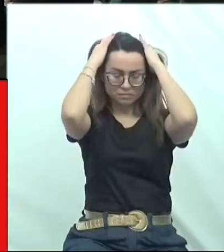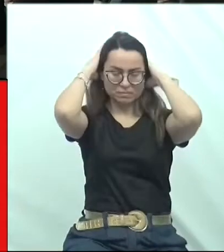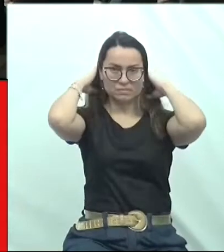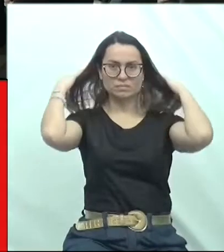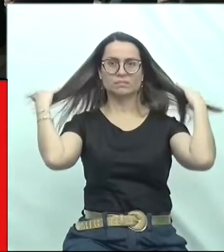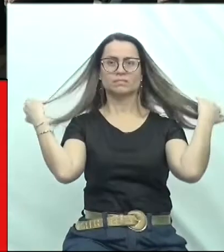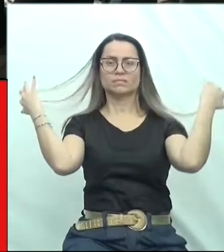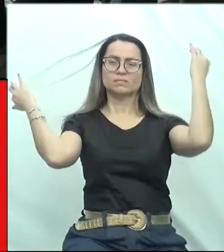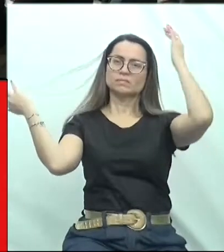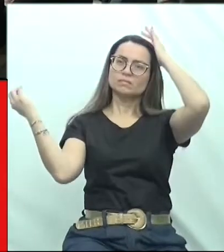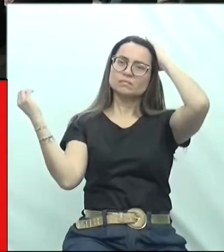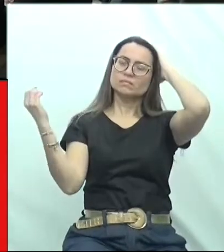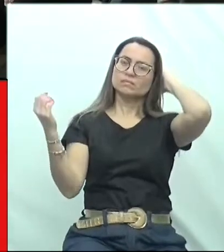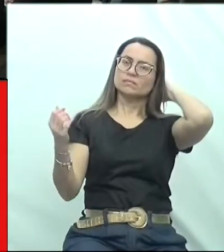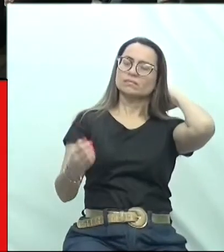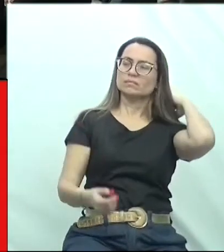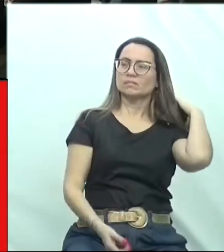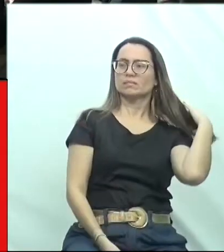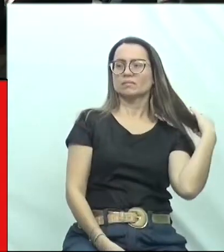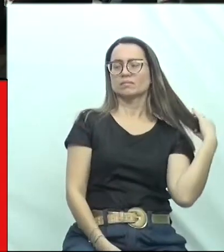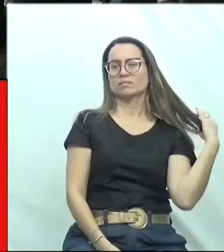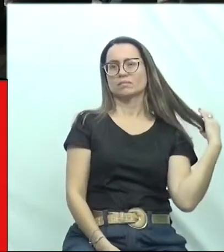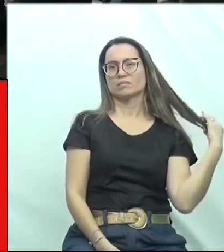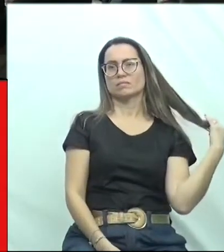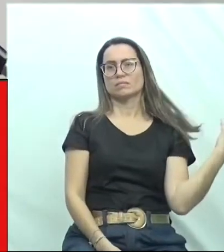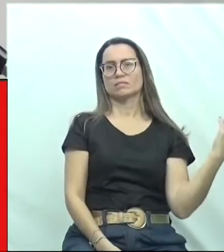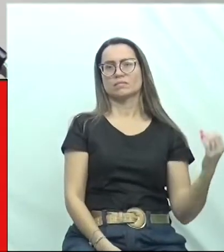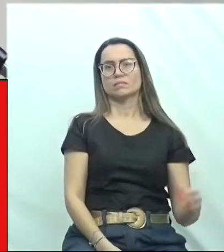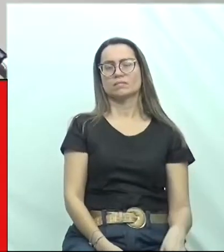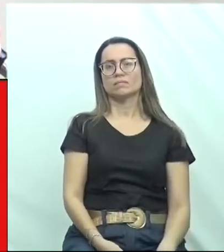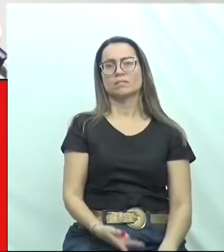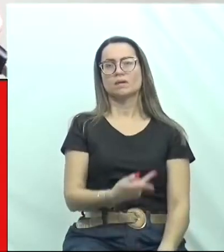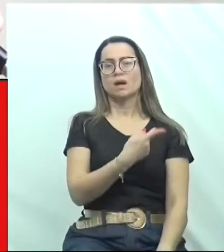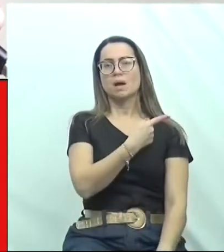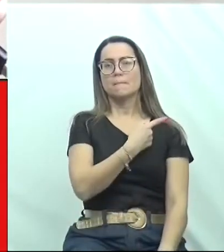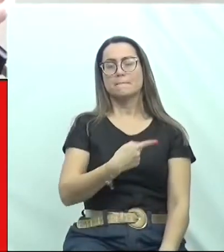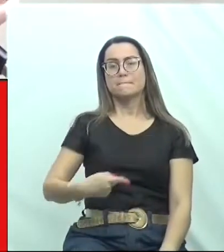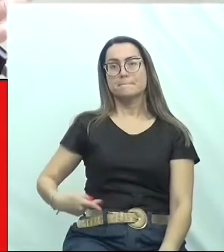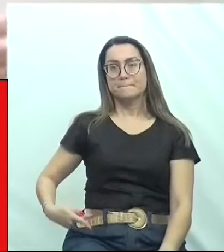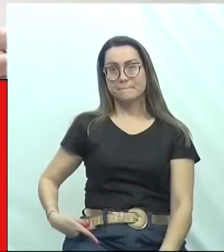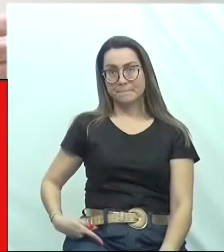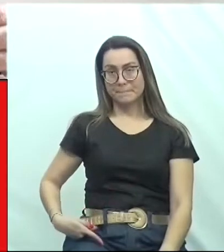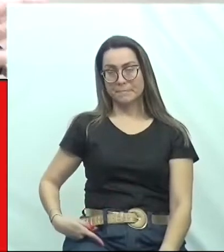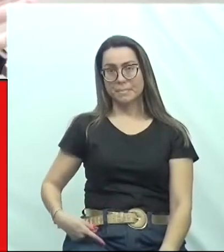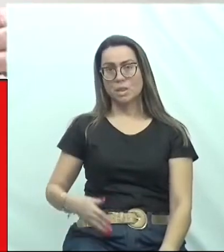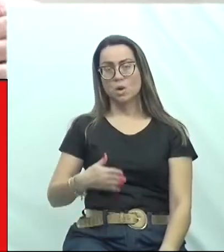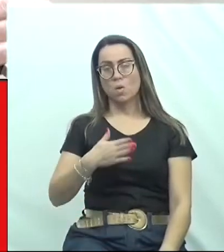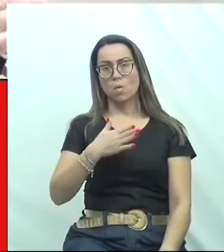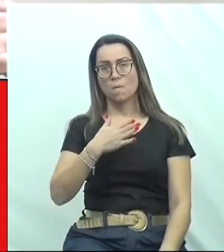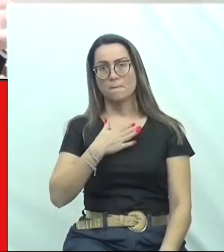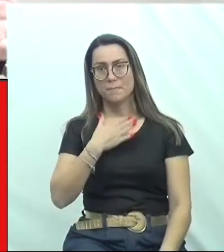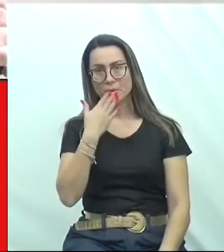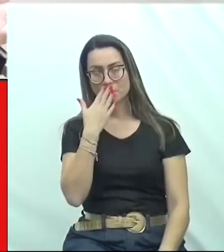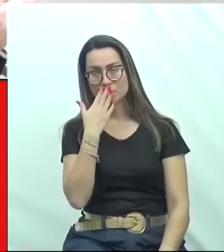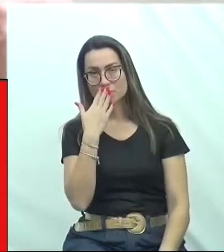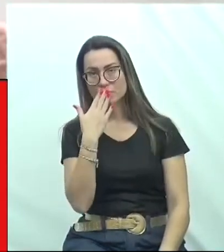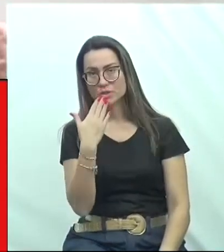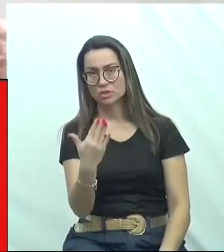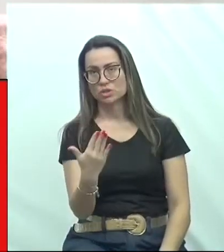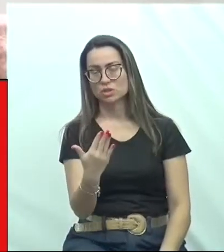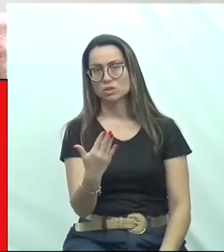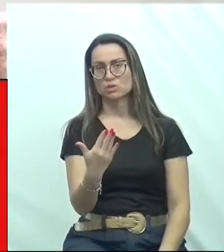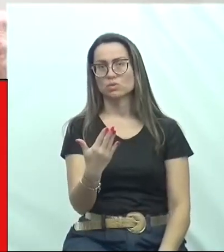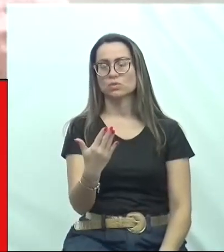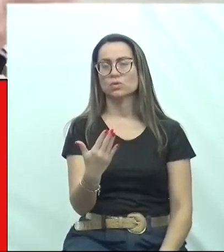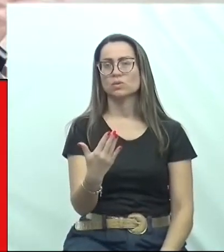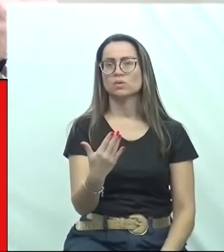Senhor presidente, o meu encaminhamento era via Cisão Sul, sim, mas não através da Cisão